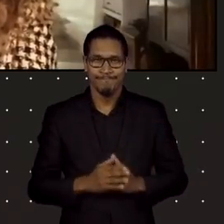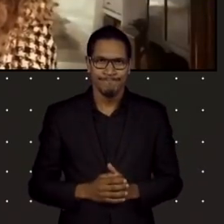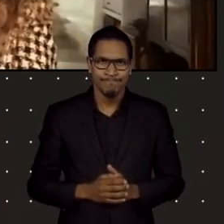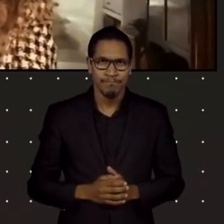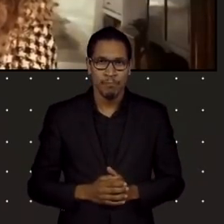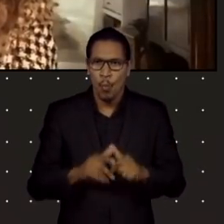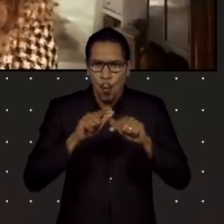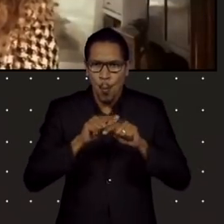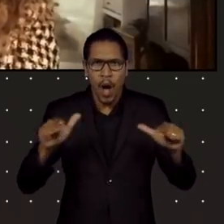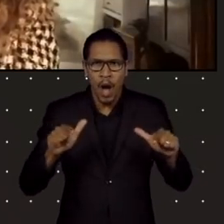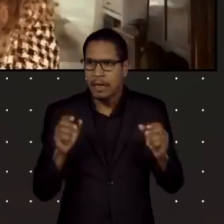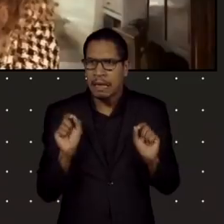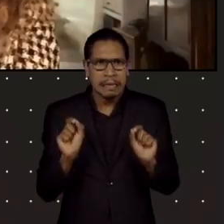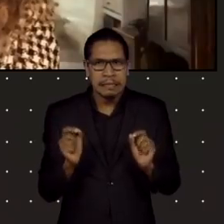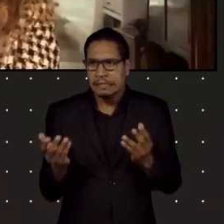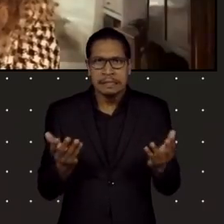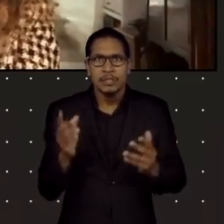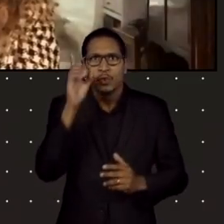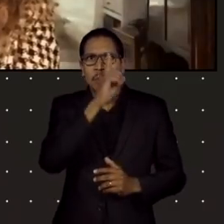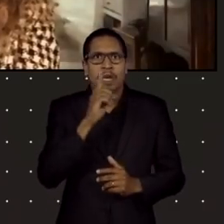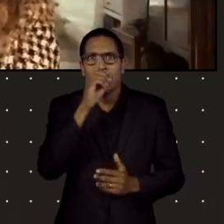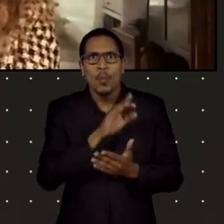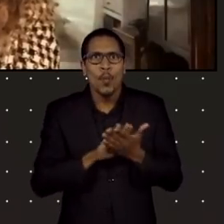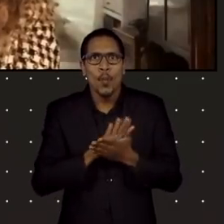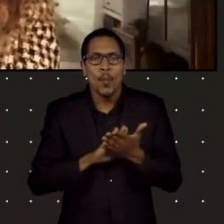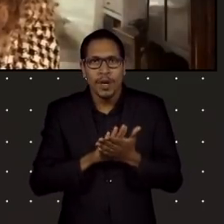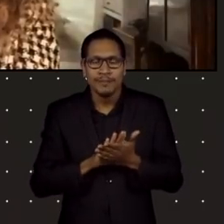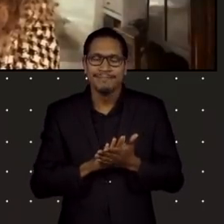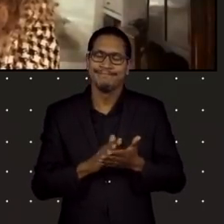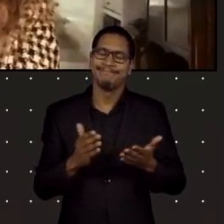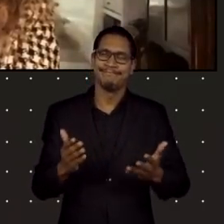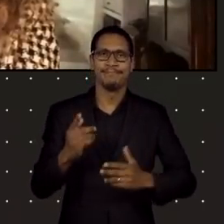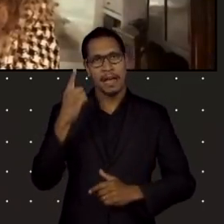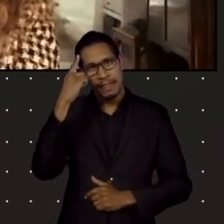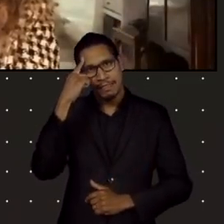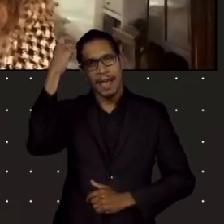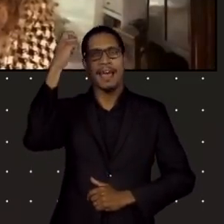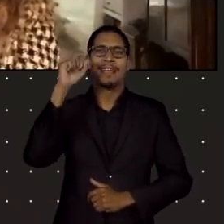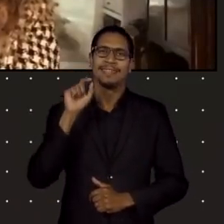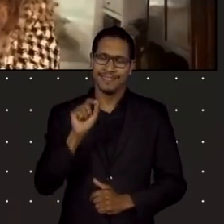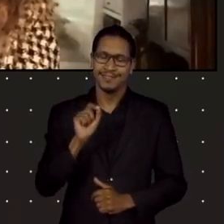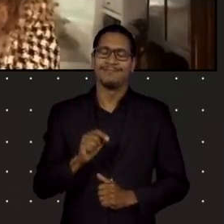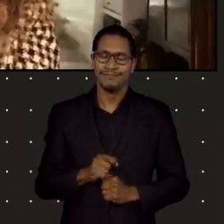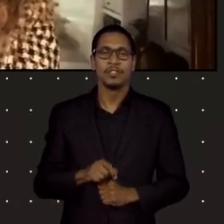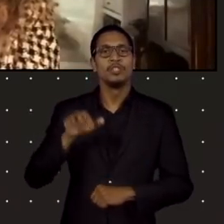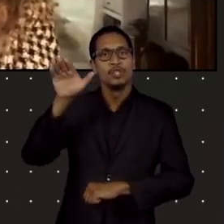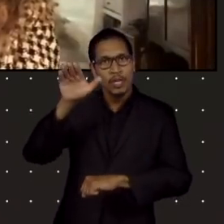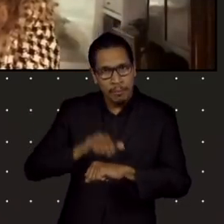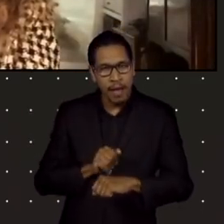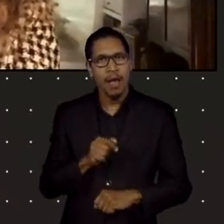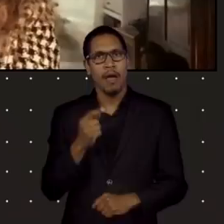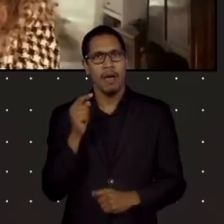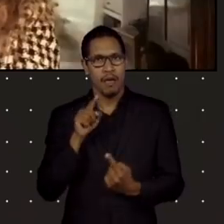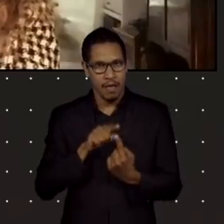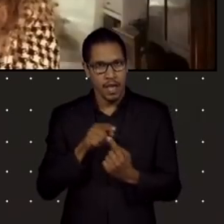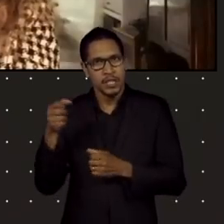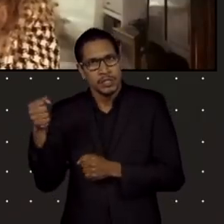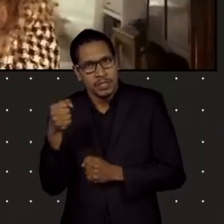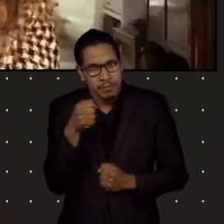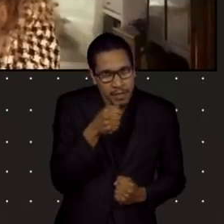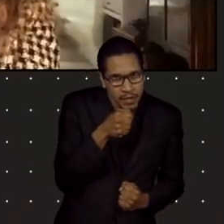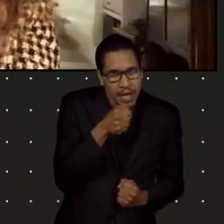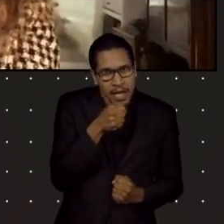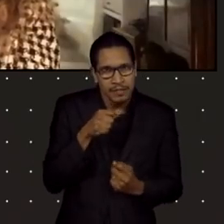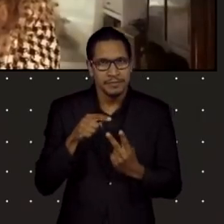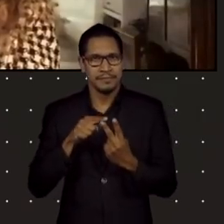na programação aos domingos. Foi aí, então, que surgiu a ideia de contratar Roberto Carlos, Erasmo